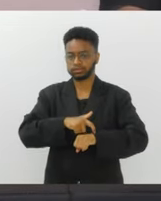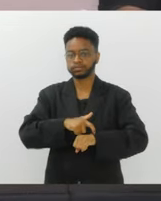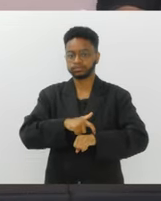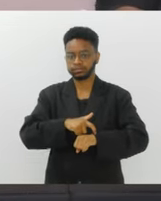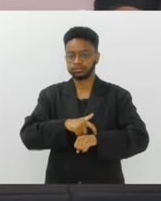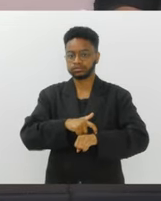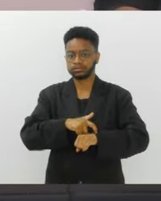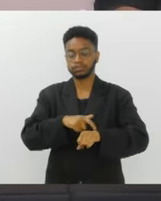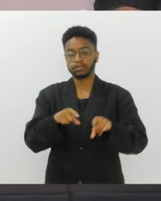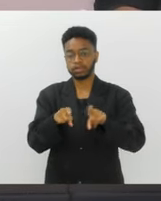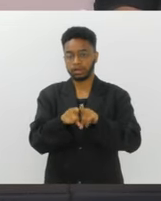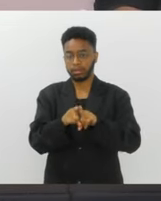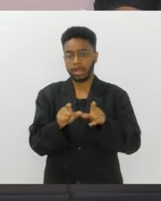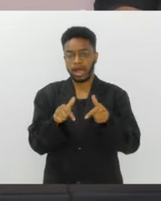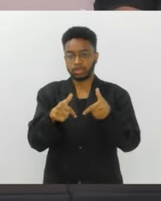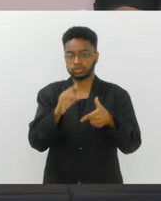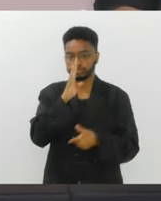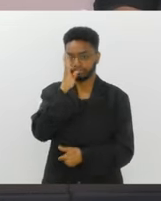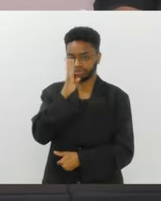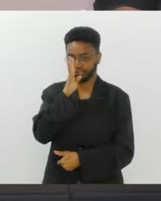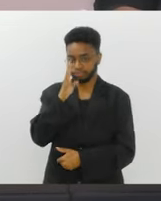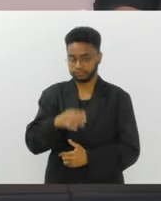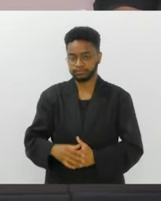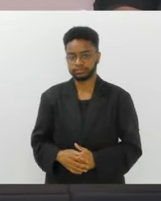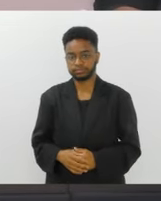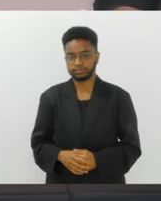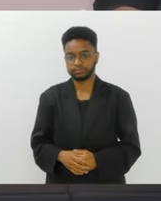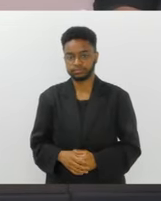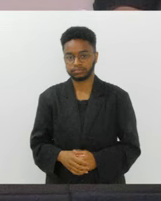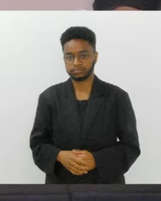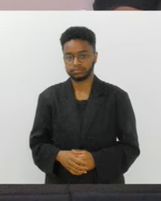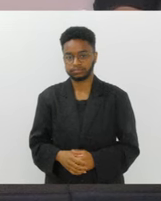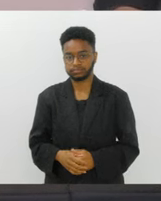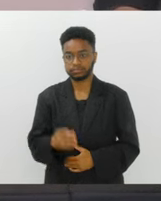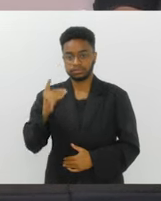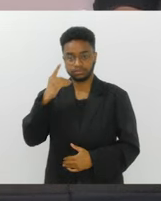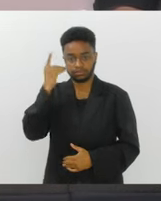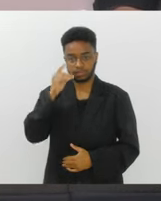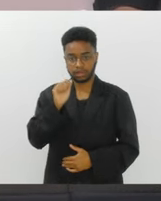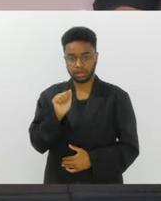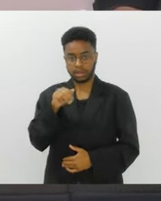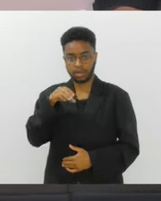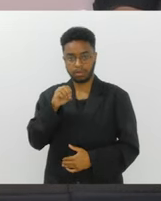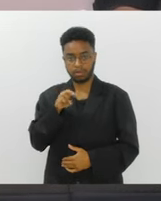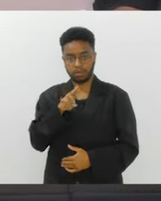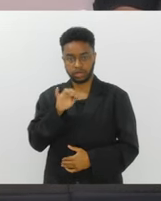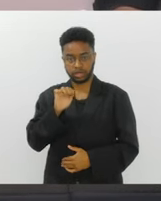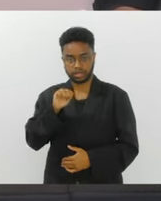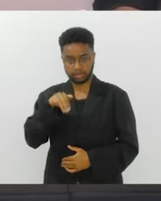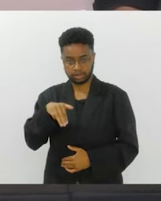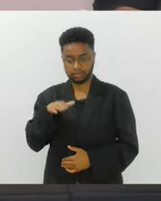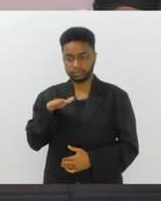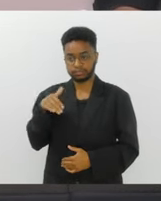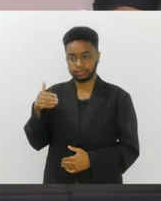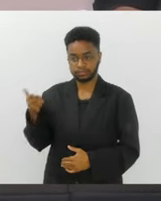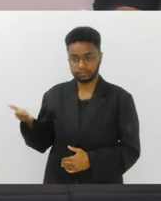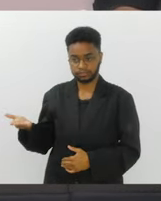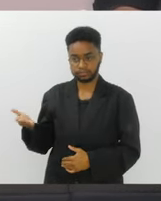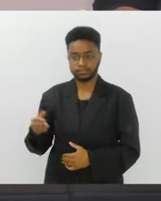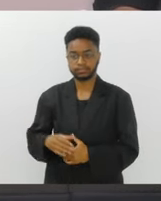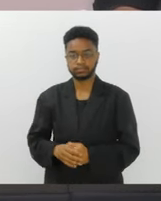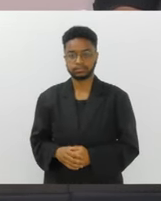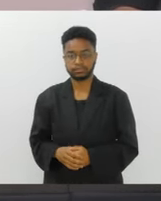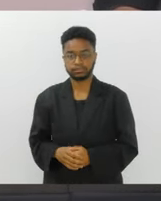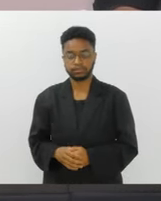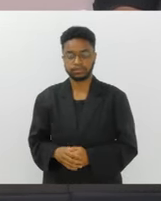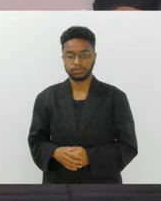foi negligente. Deputado Amorim, está aqui do meu lado,